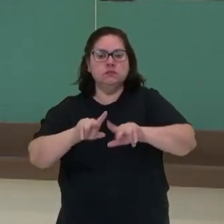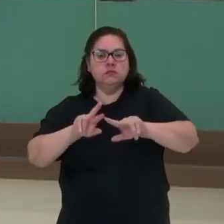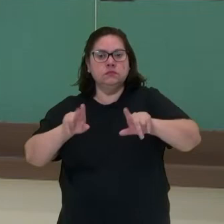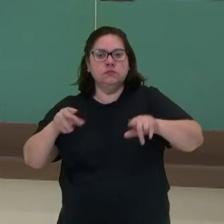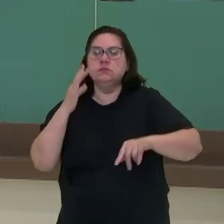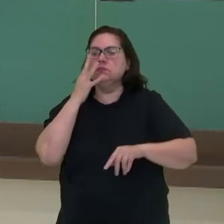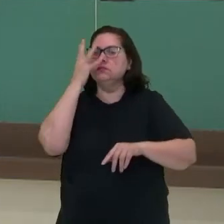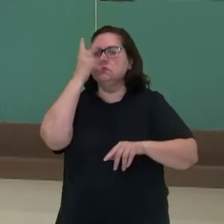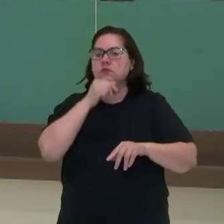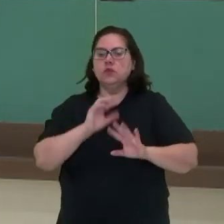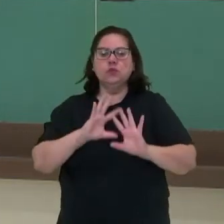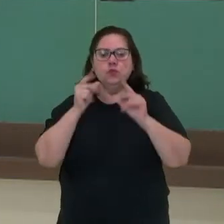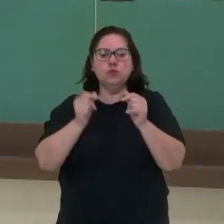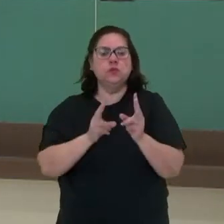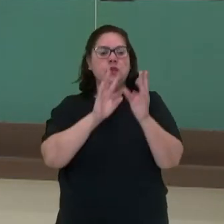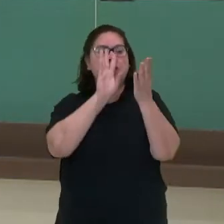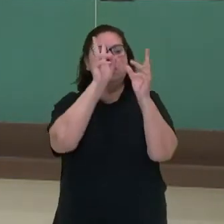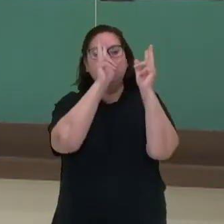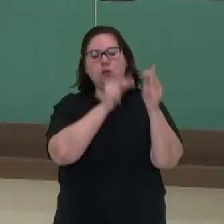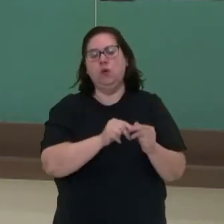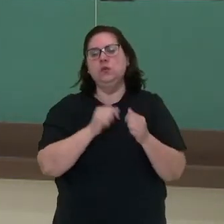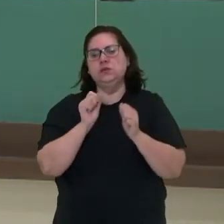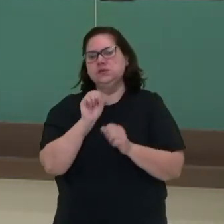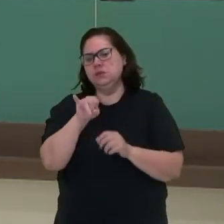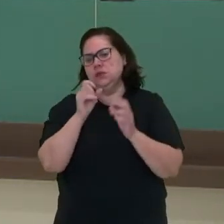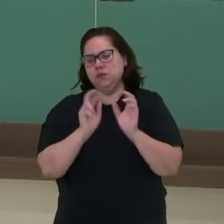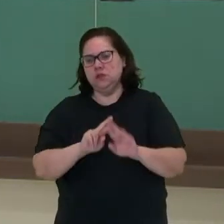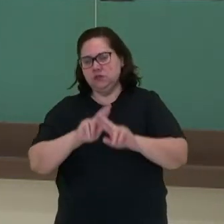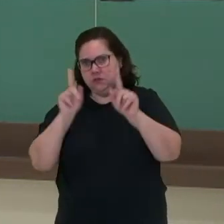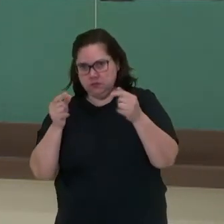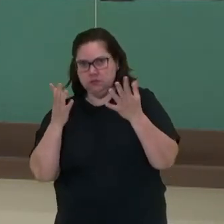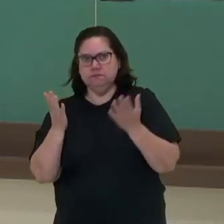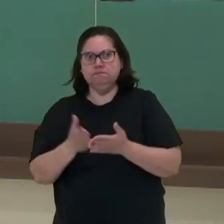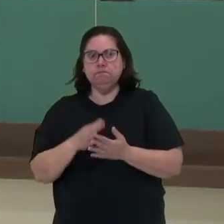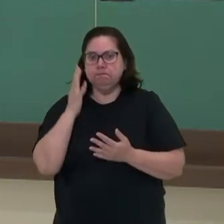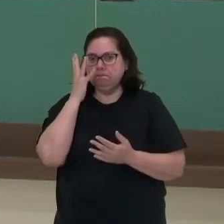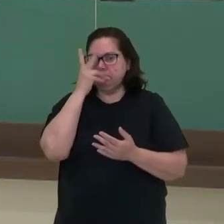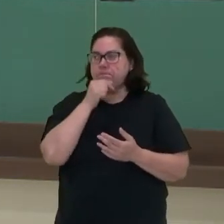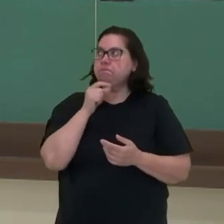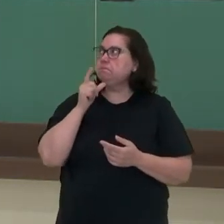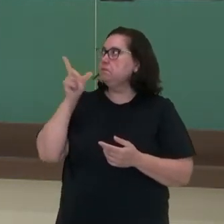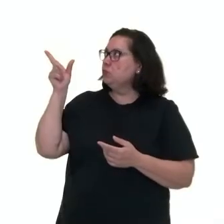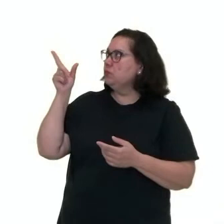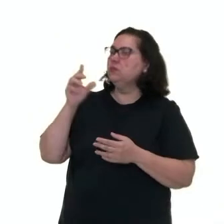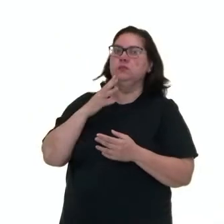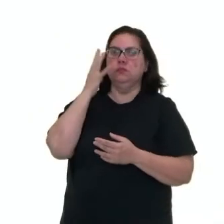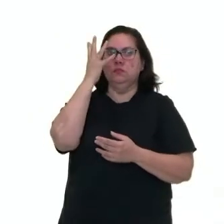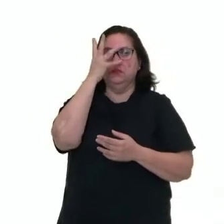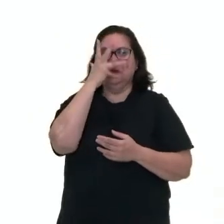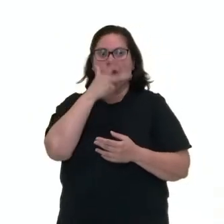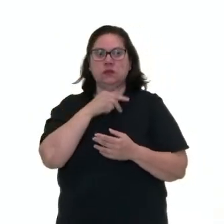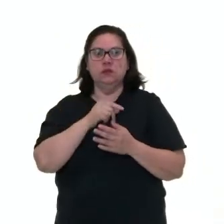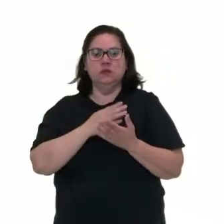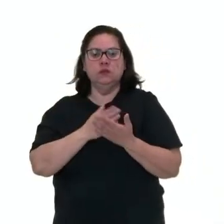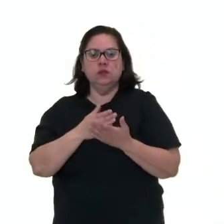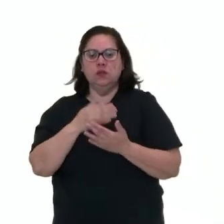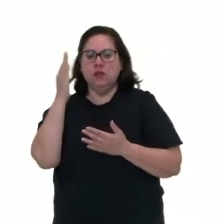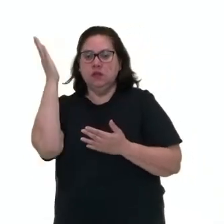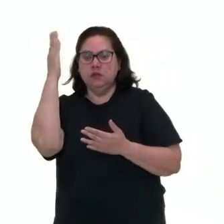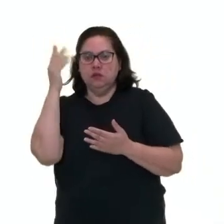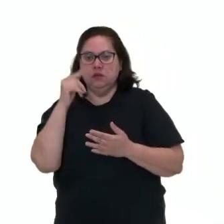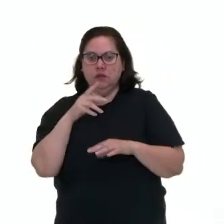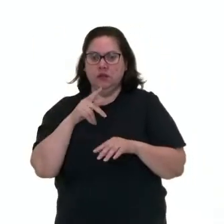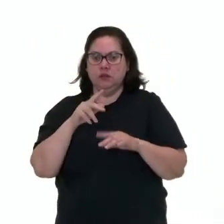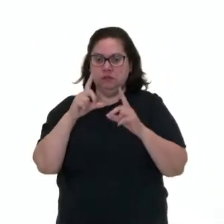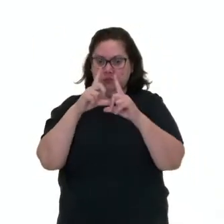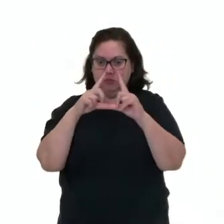Porque todo mundo tem que ser igual, todo mundo pode ser diferente. E a diferença é que é beleza. E nós vemos que o Instituto Beleza Natural, em parceria com a Universidade de Brasília, realizaram